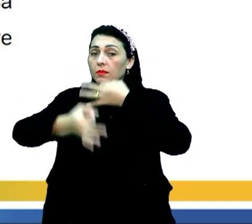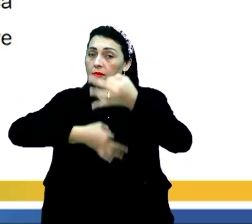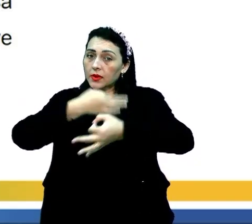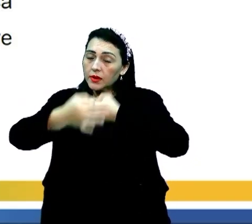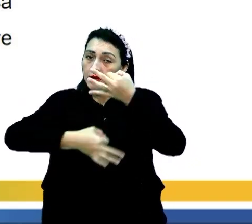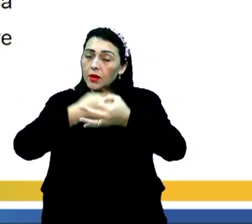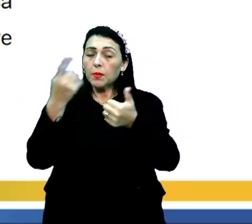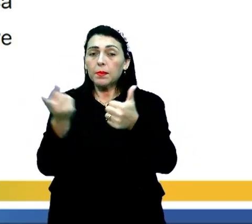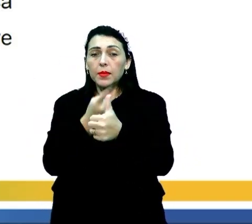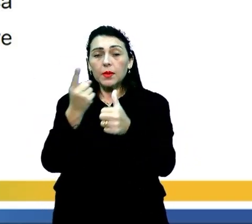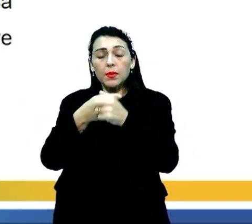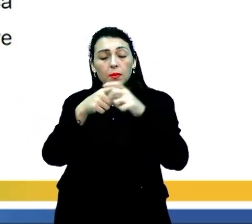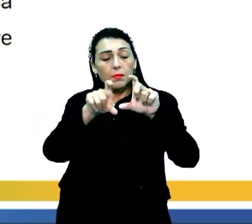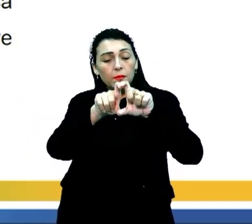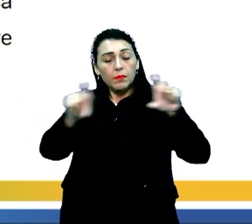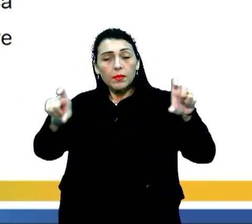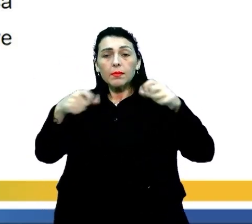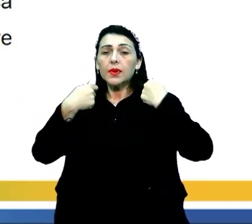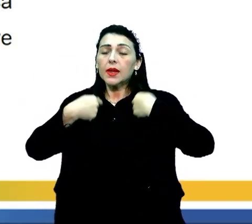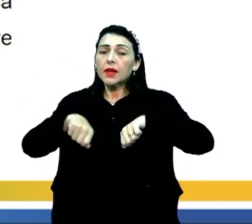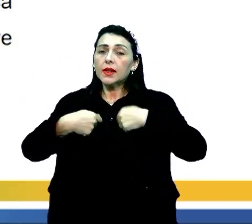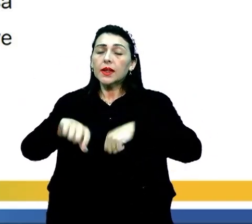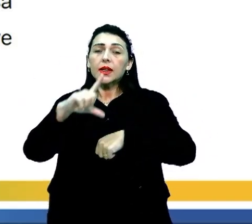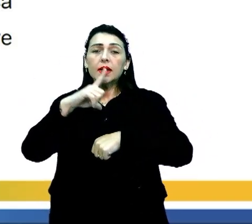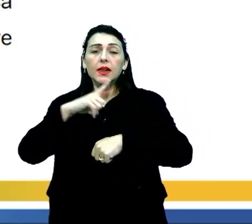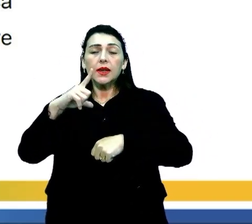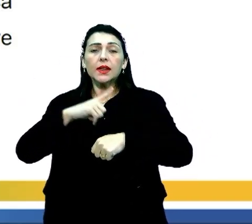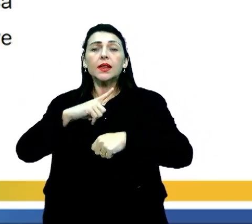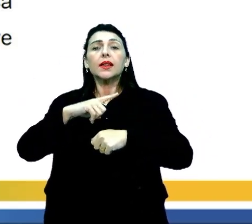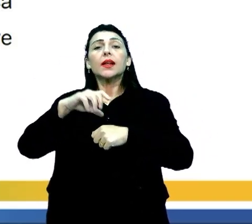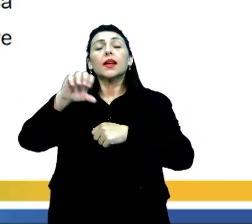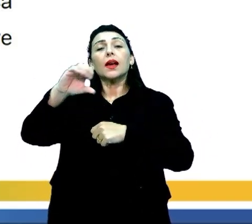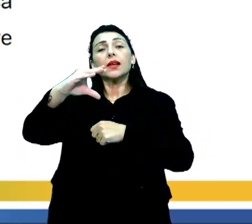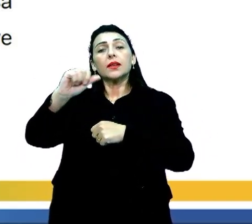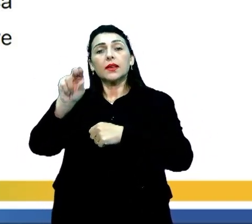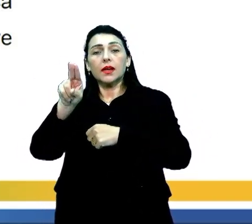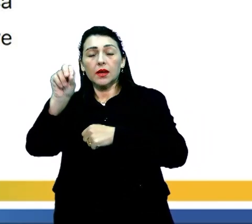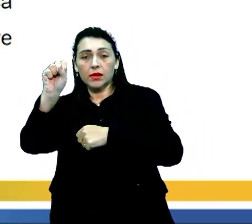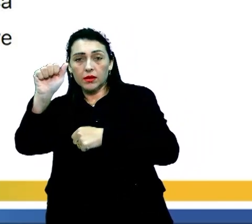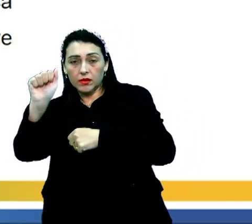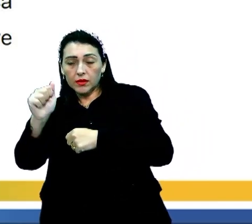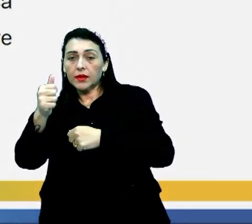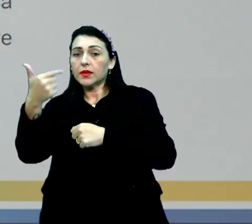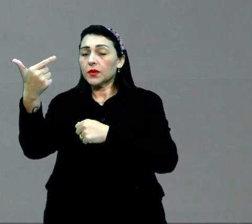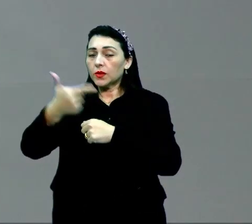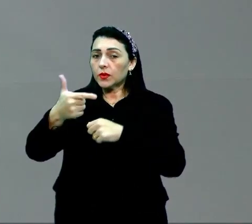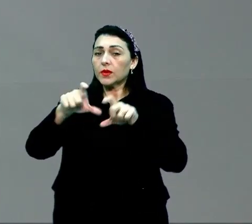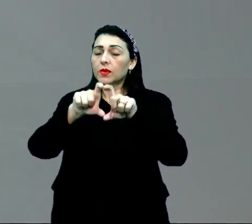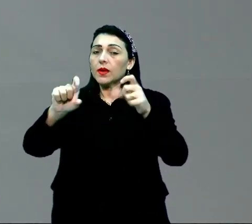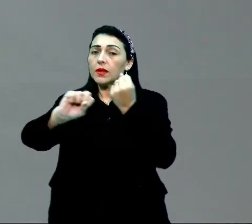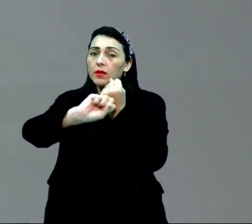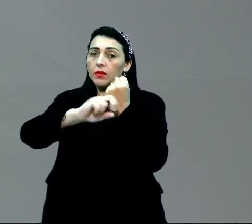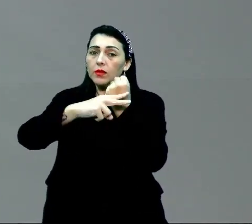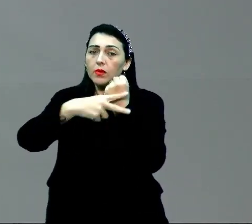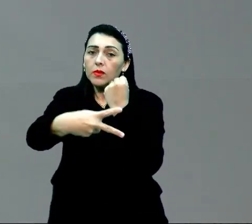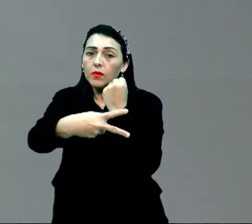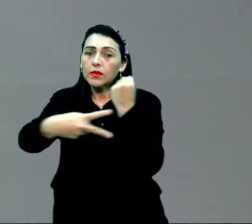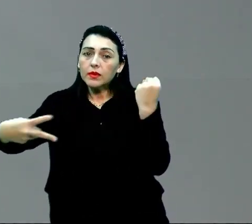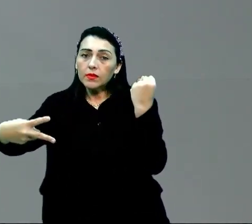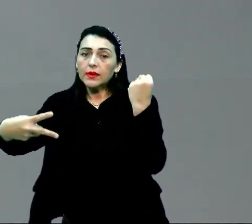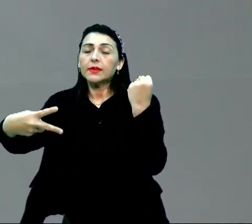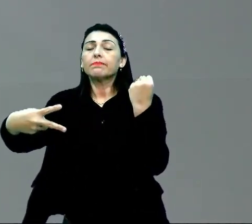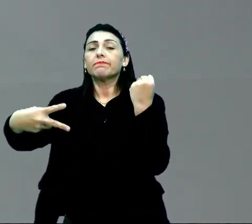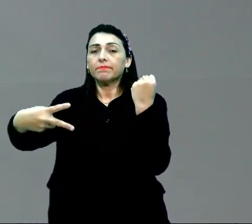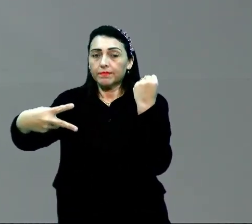argumentação, o primeiro parágrafo deve desenvolver as causas citadas e o segundo as consequências. Tá,